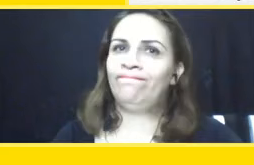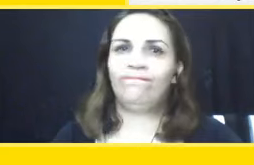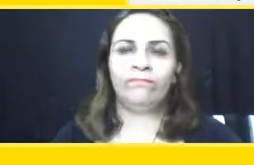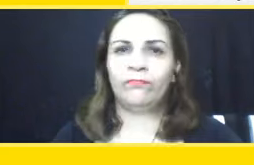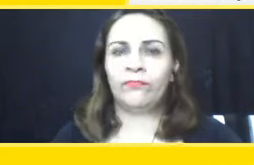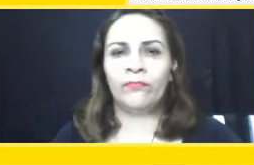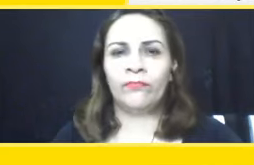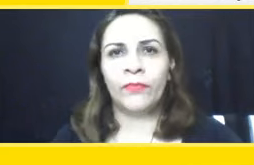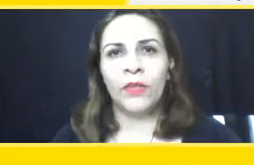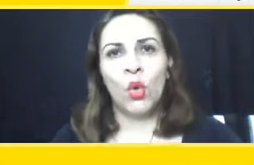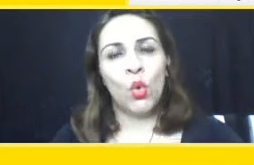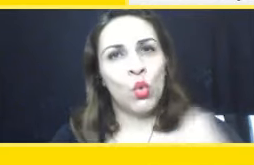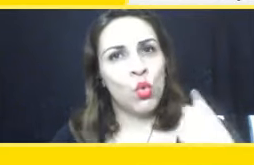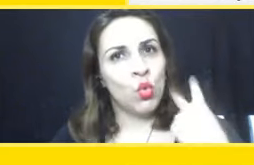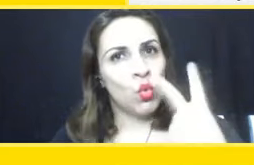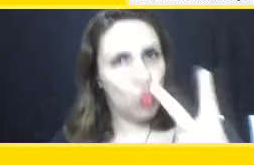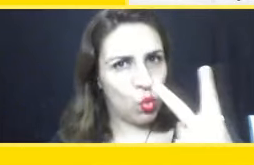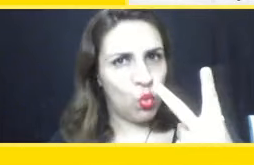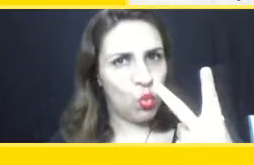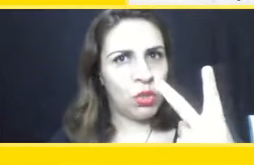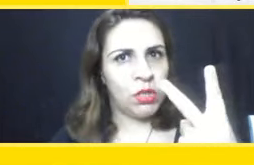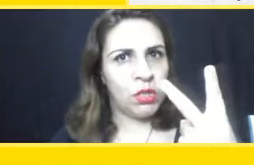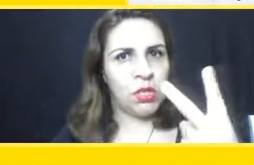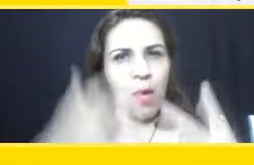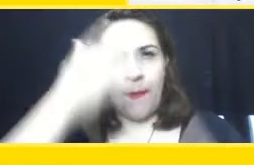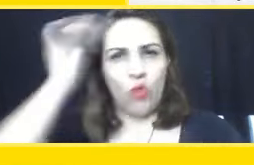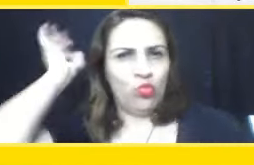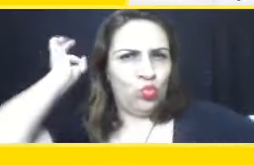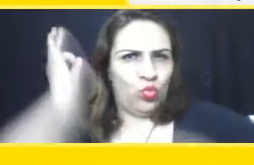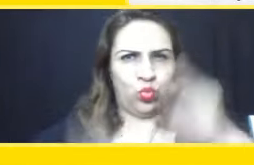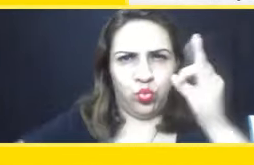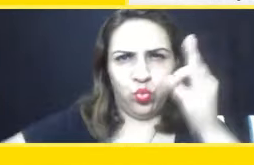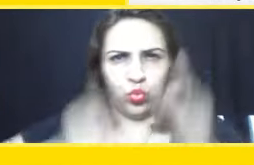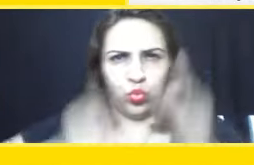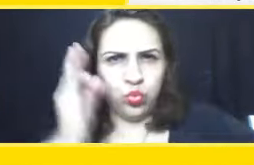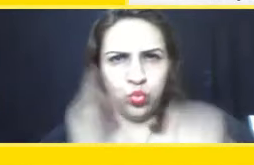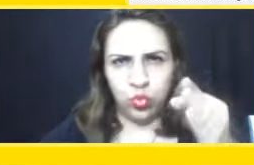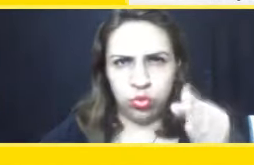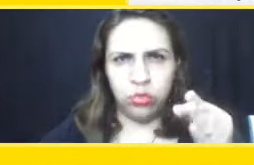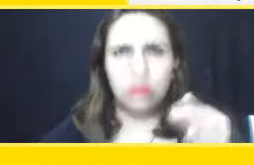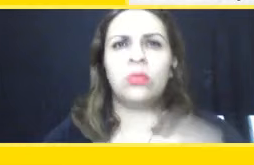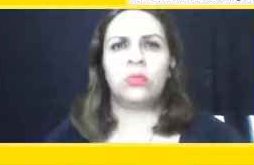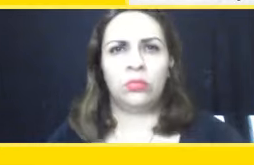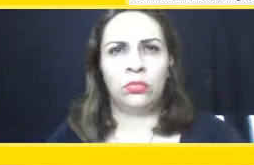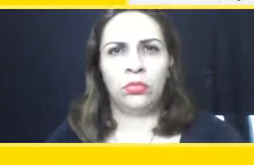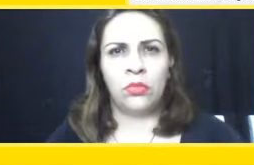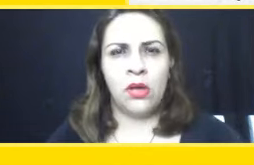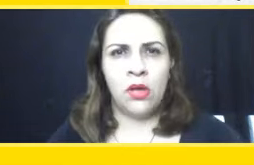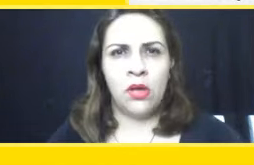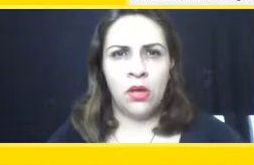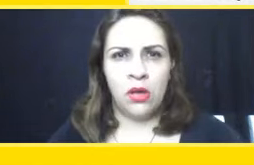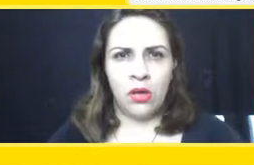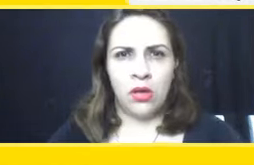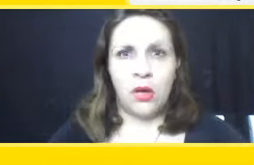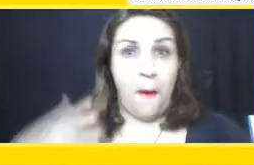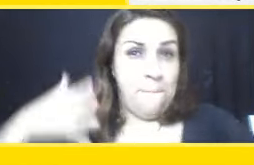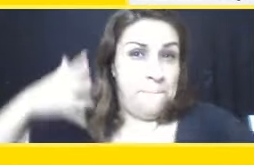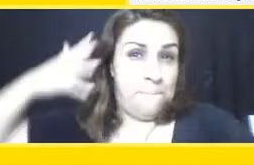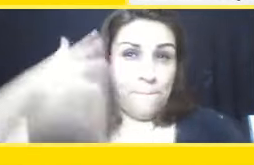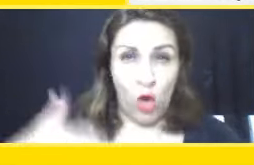duas pessoas que entraram na justiça e, na minha visão, uma ação extremamente com viés político,